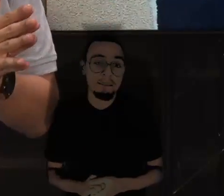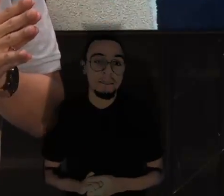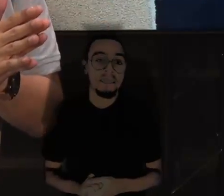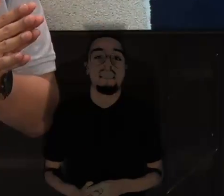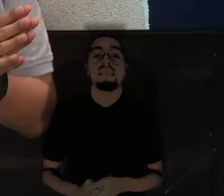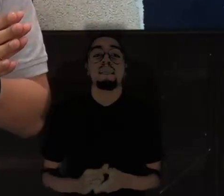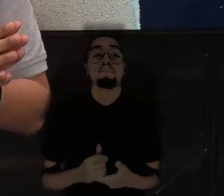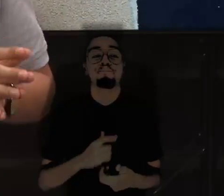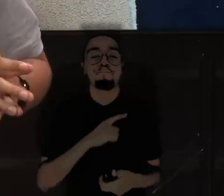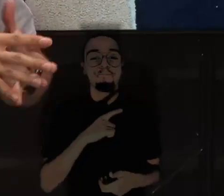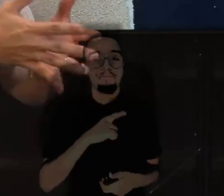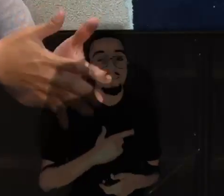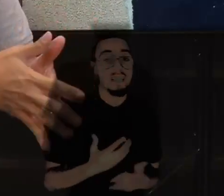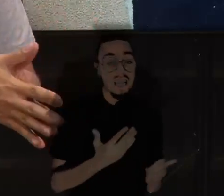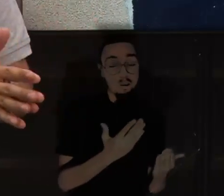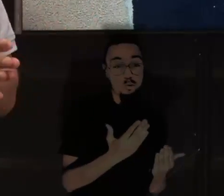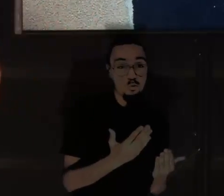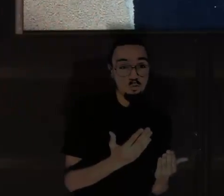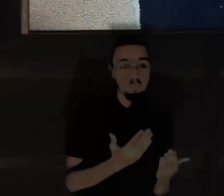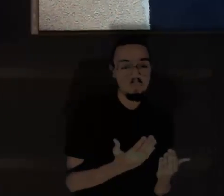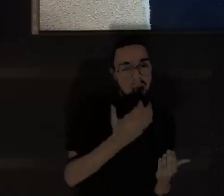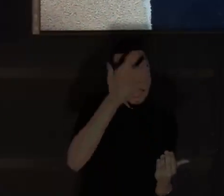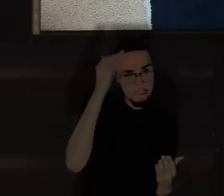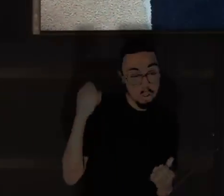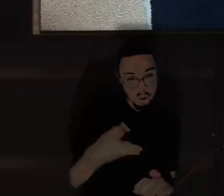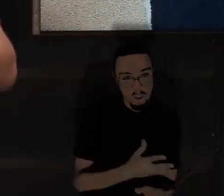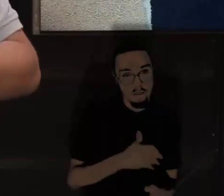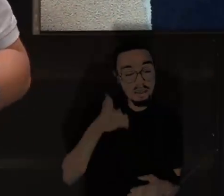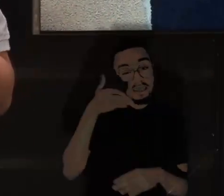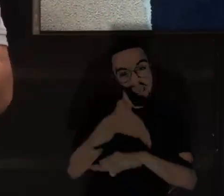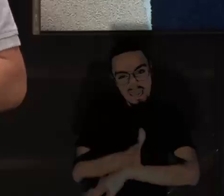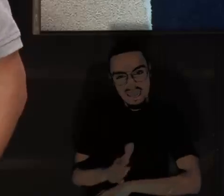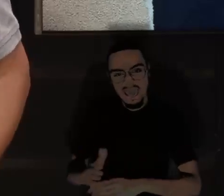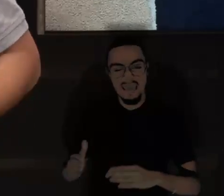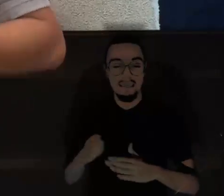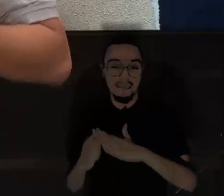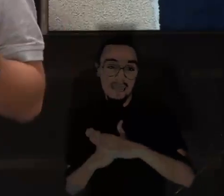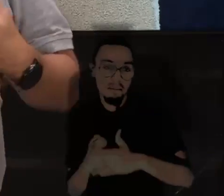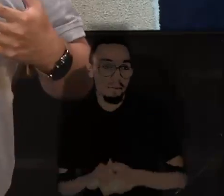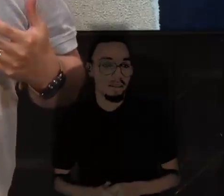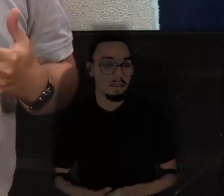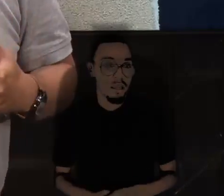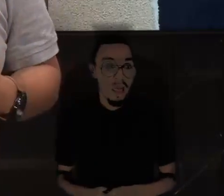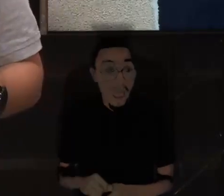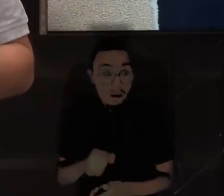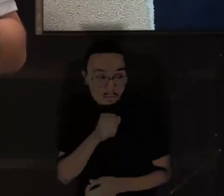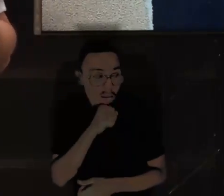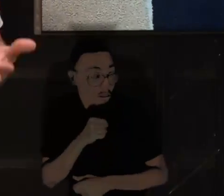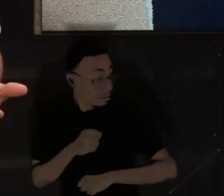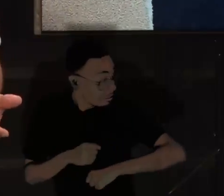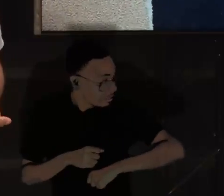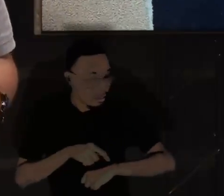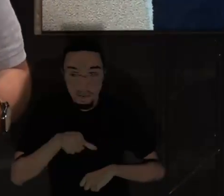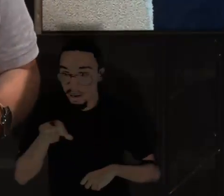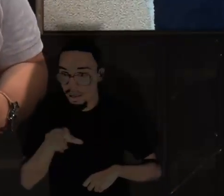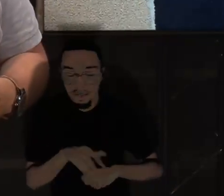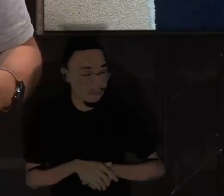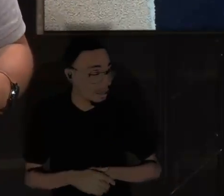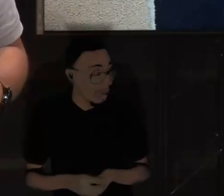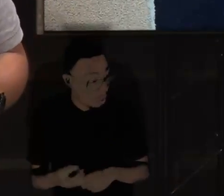lado dos poderosos. Quanto mais perto de gente influente, quanto mais perto de gente que tem poder, mais protegido eu estou. Isso é uma